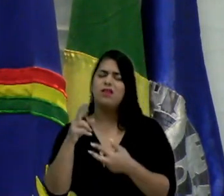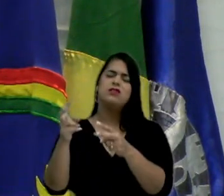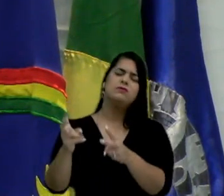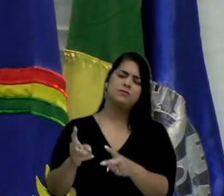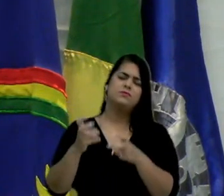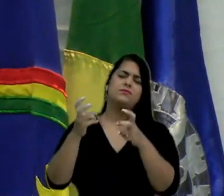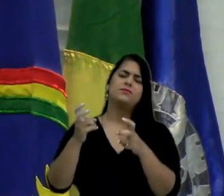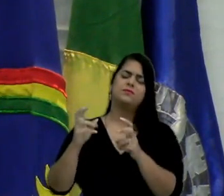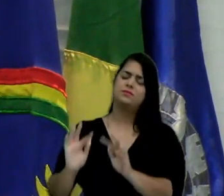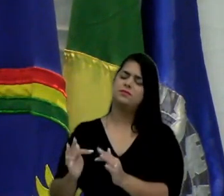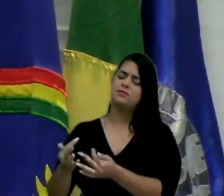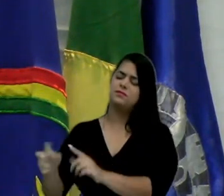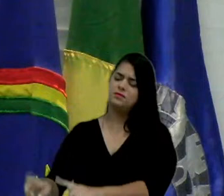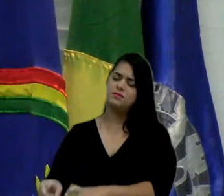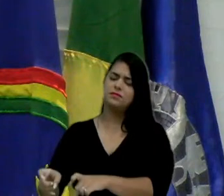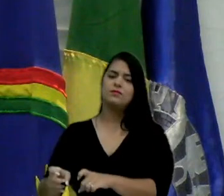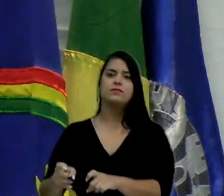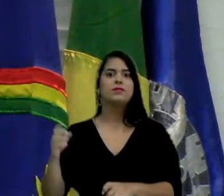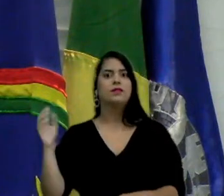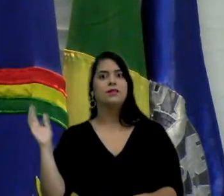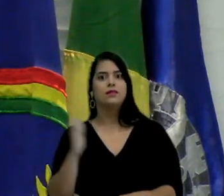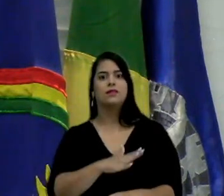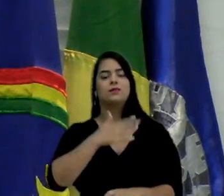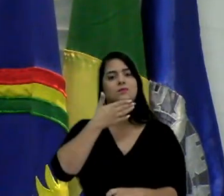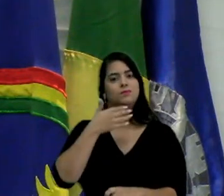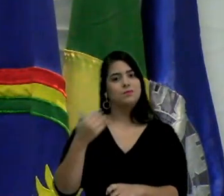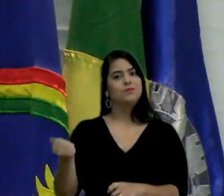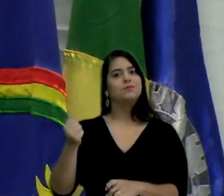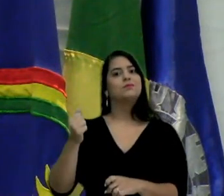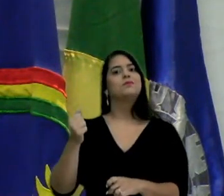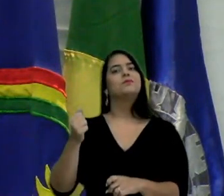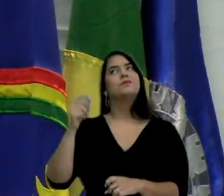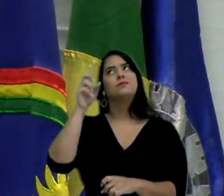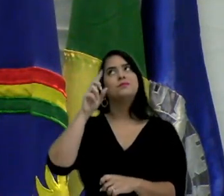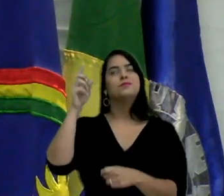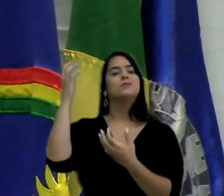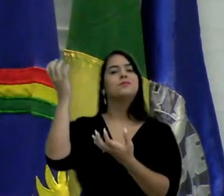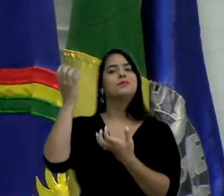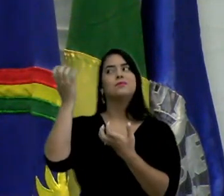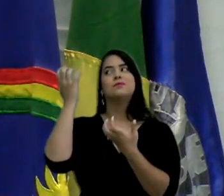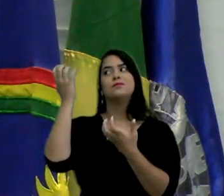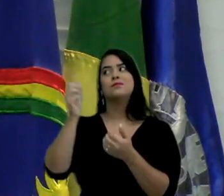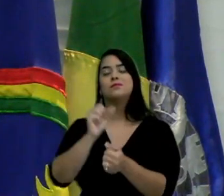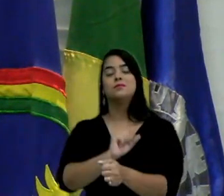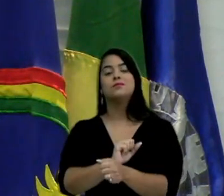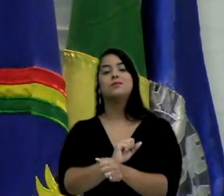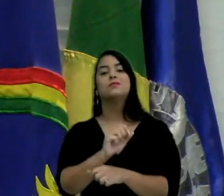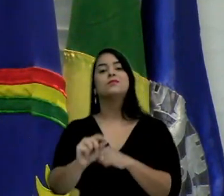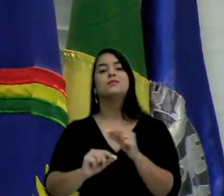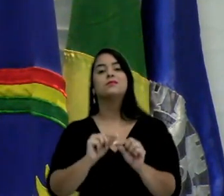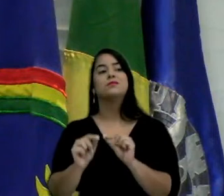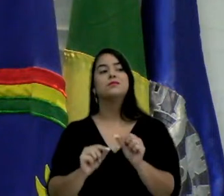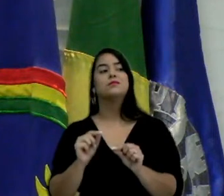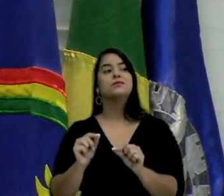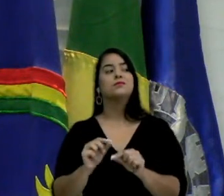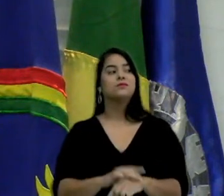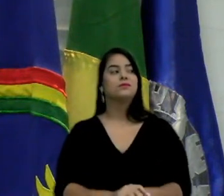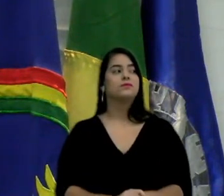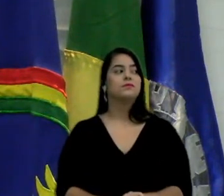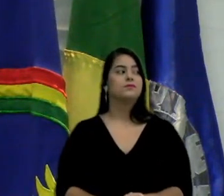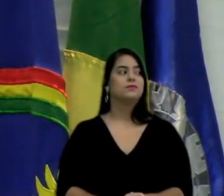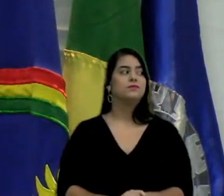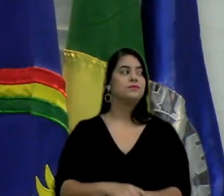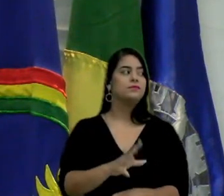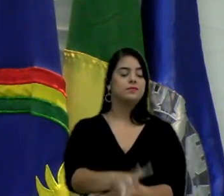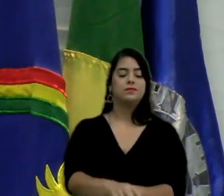tá sendo vista e vamos melhorar ainda mais nos próximos anos se Deus quiser Espero que toda todas essas arações que